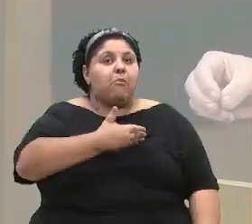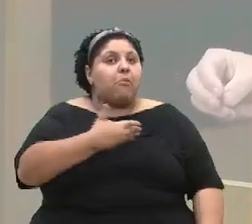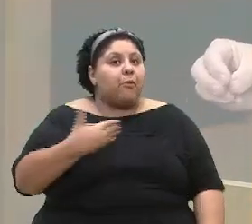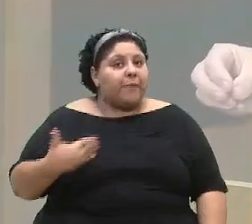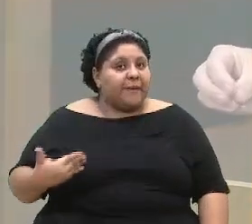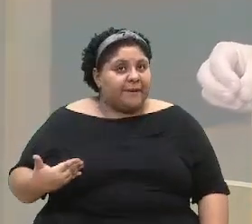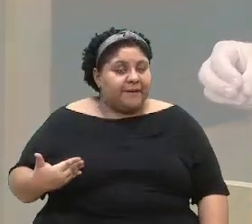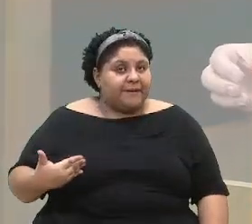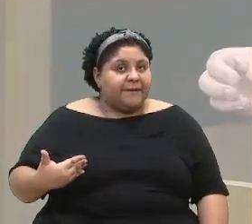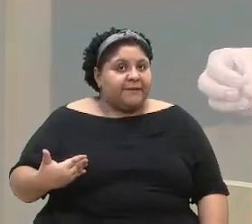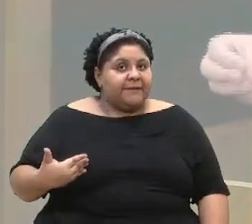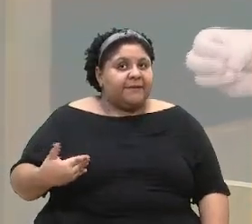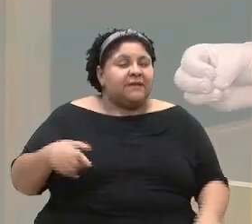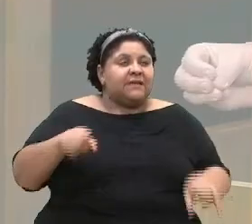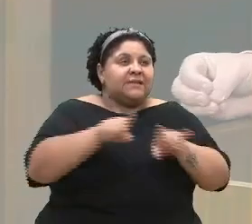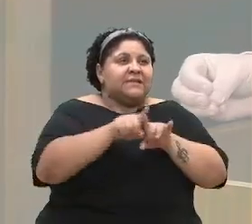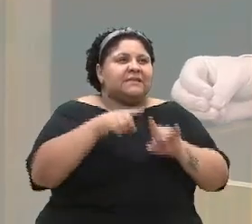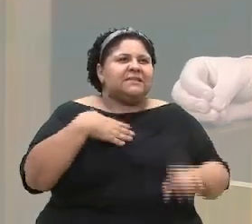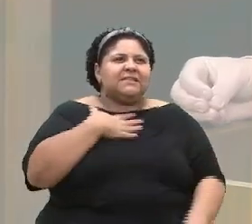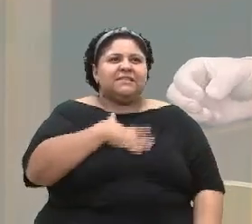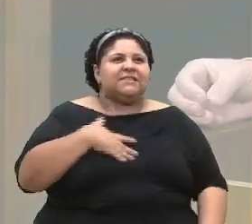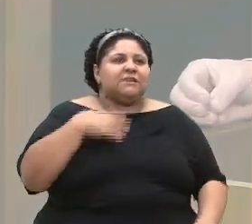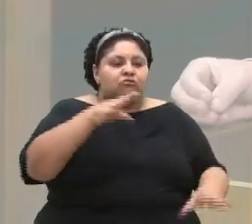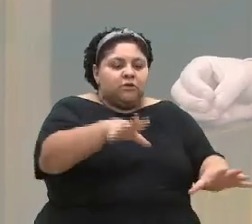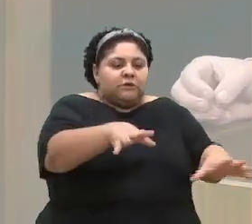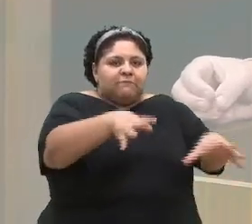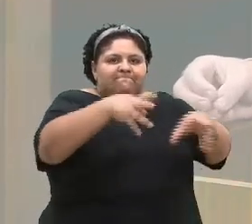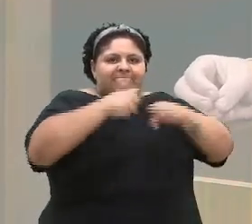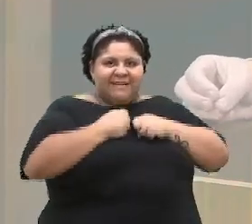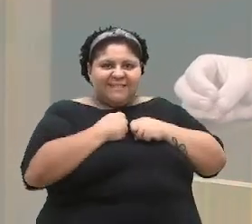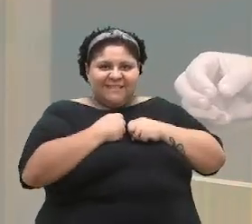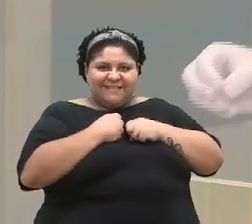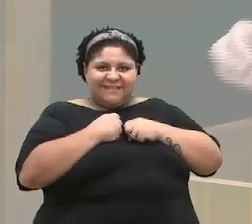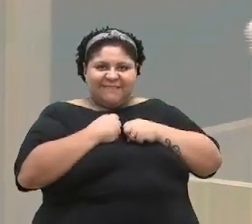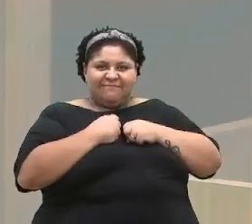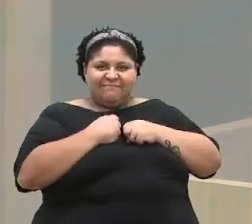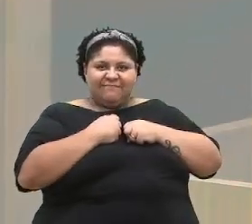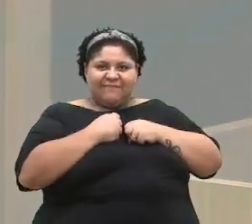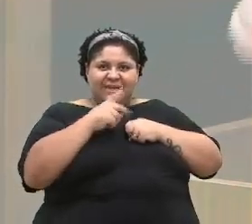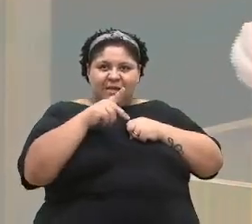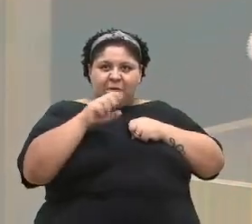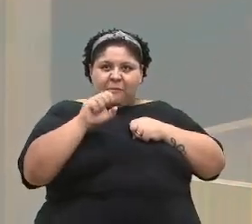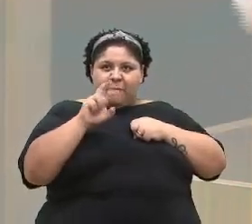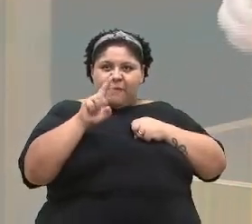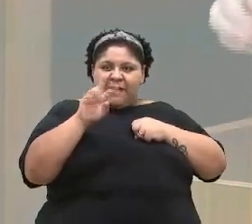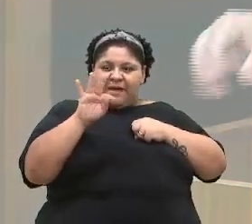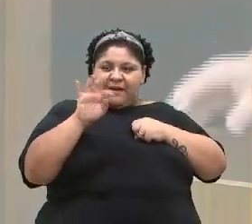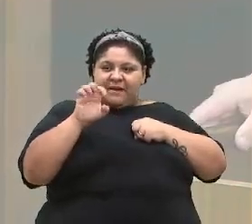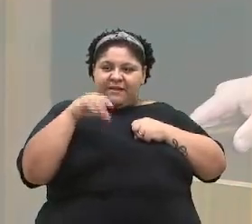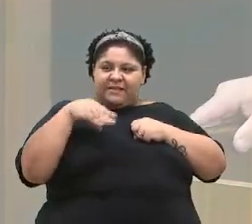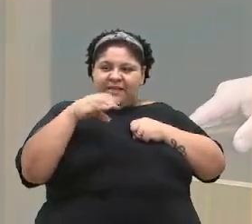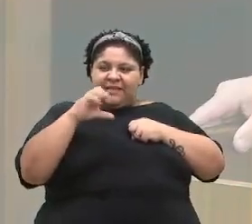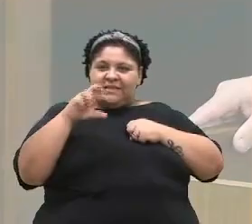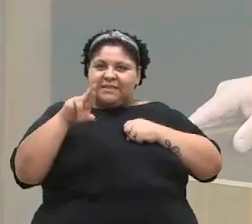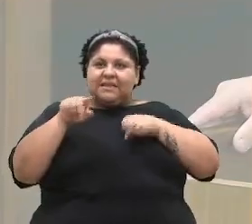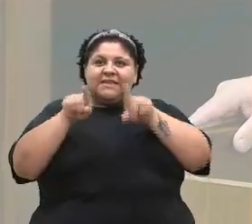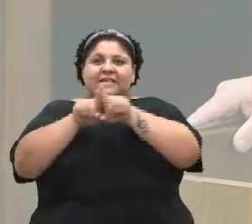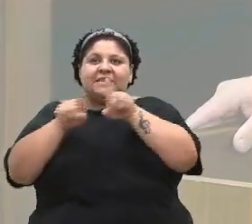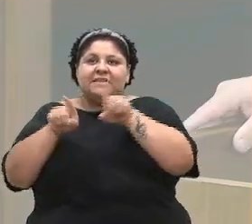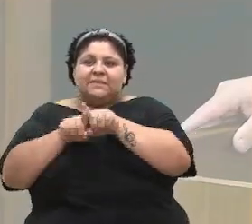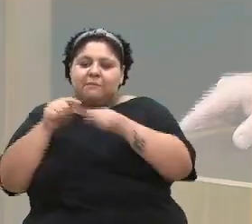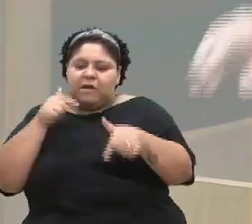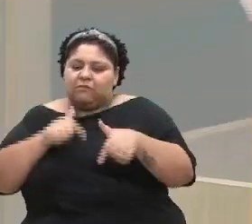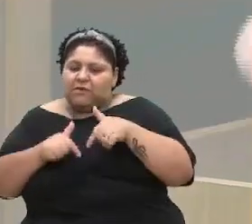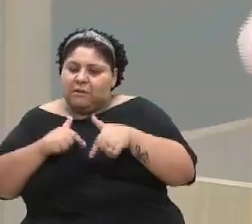né, se tem também a sensação de pertencimento, a sensação, né, e a atuação dos